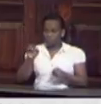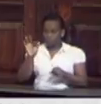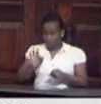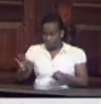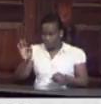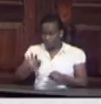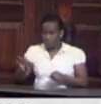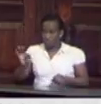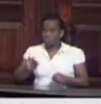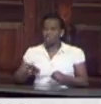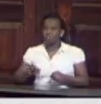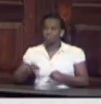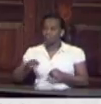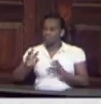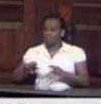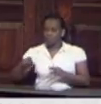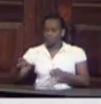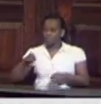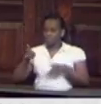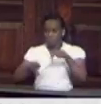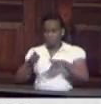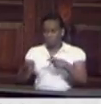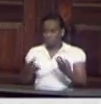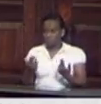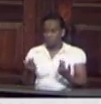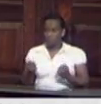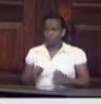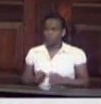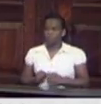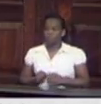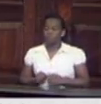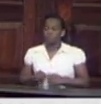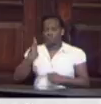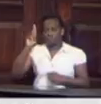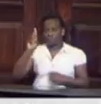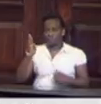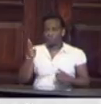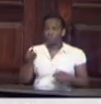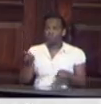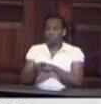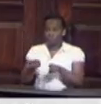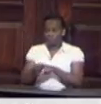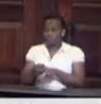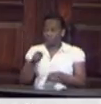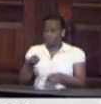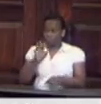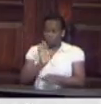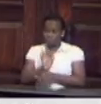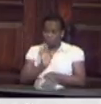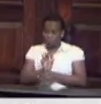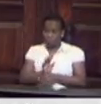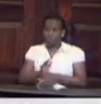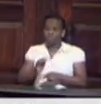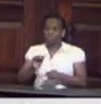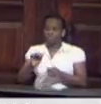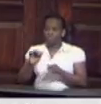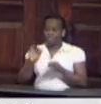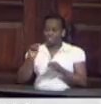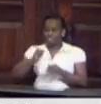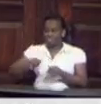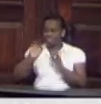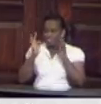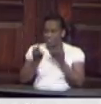universidade, você é rotulado de populista. Você defender Bolsa Família